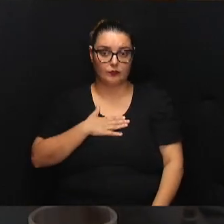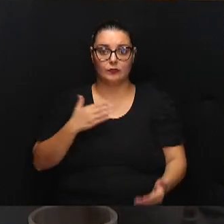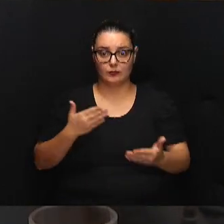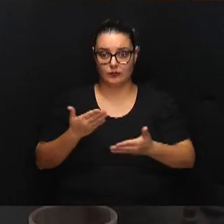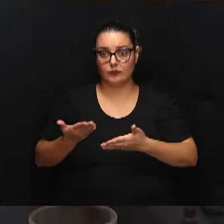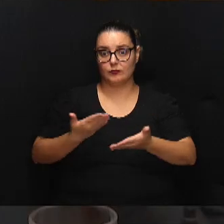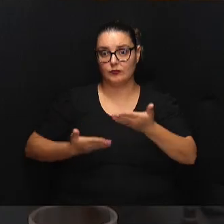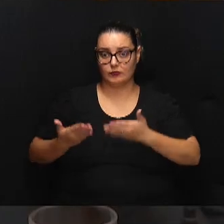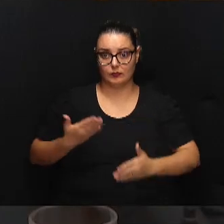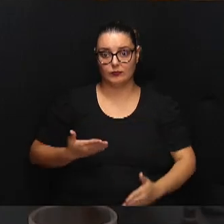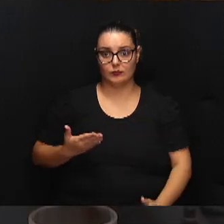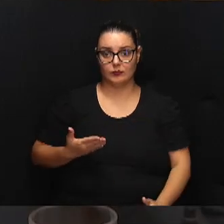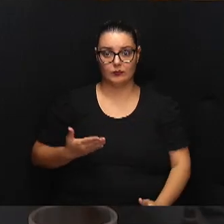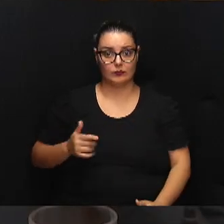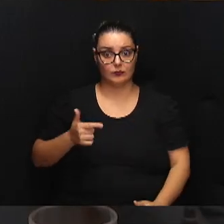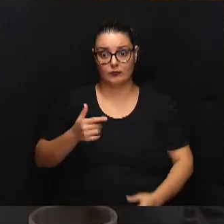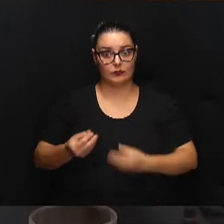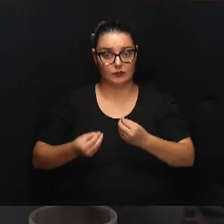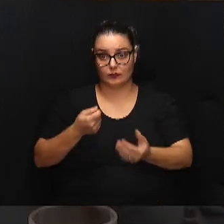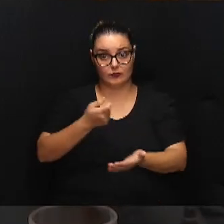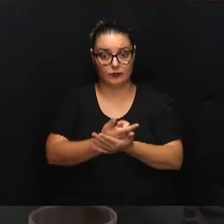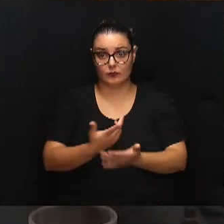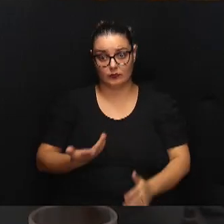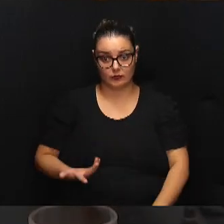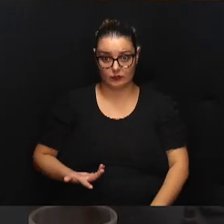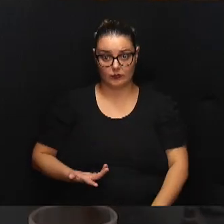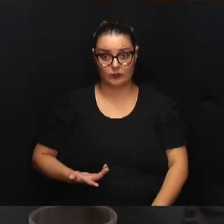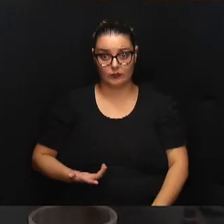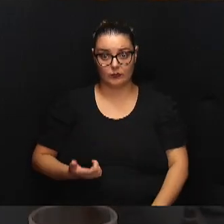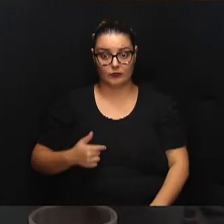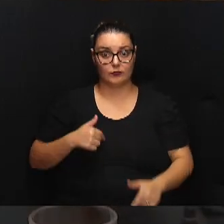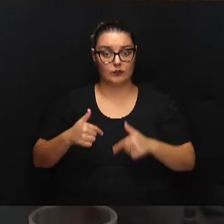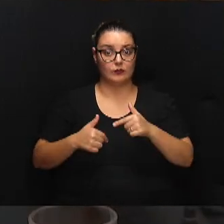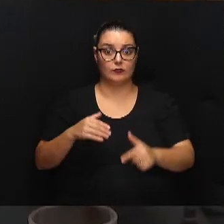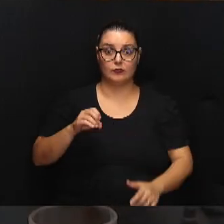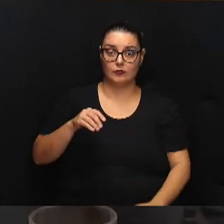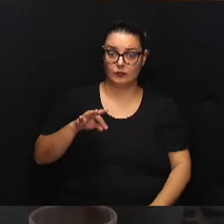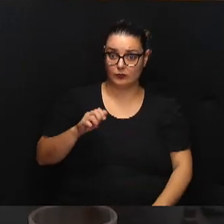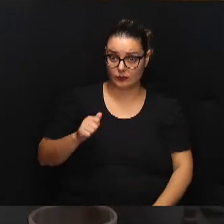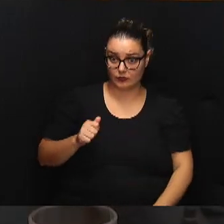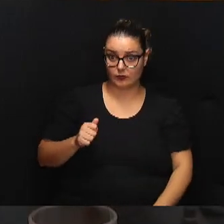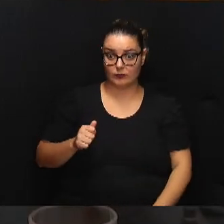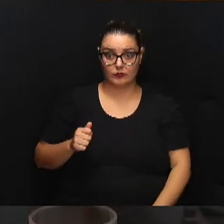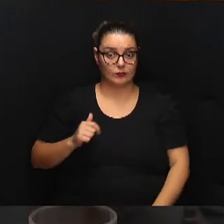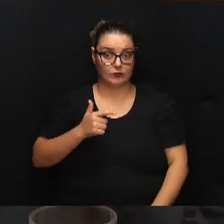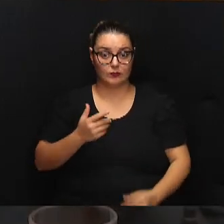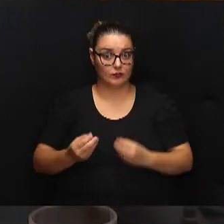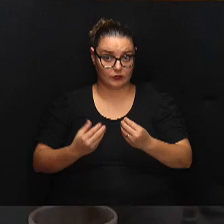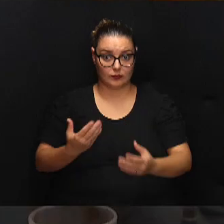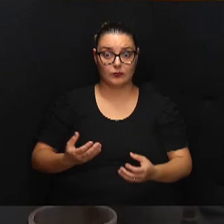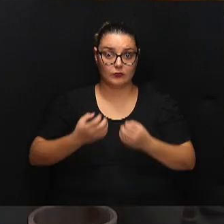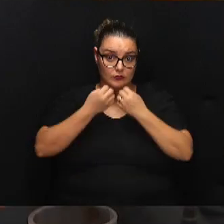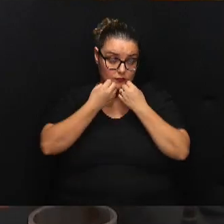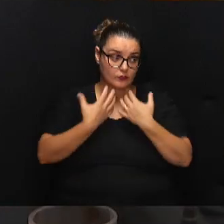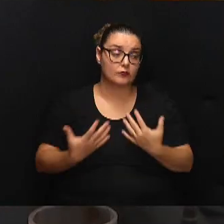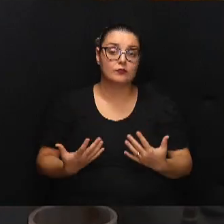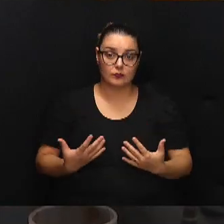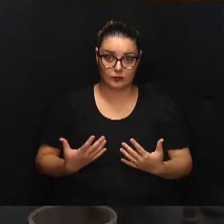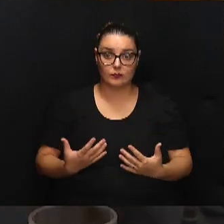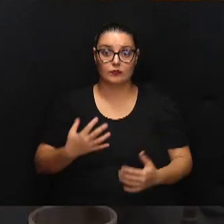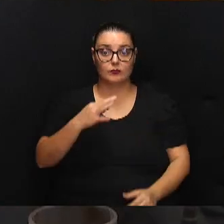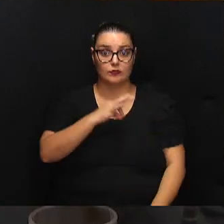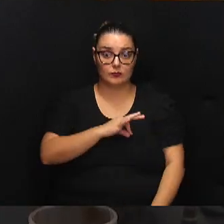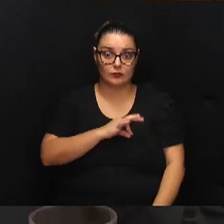tratamento que eu tenho é impraticável eu pagar. Eu estou trabalhando por conta, então é impraticável. Que bom que eu recebo um